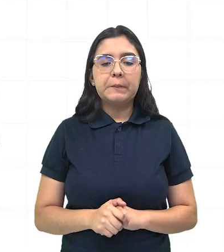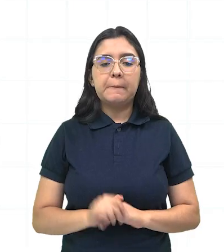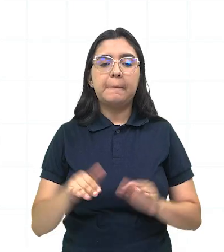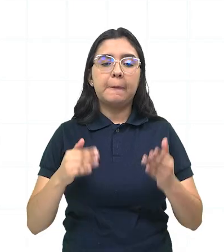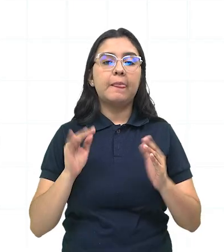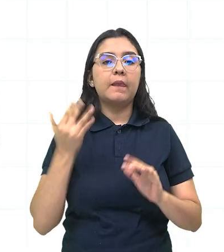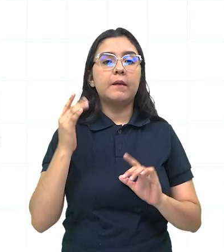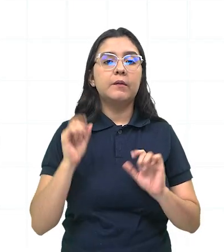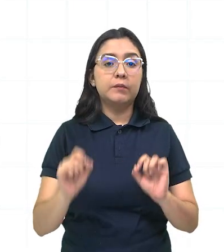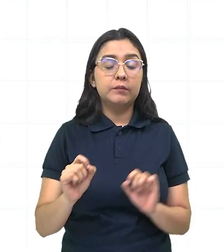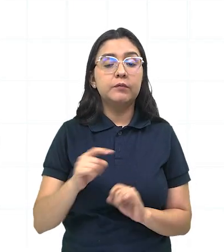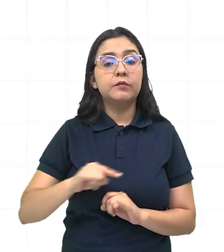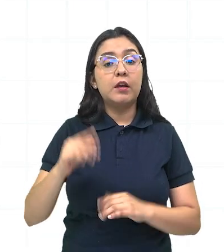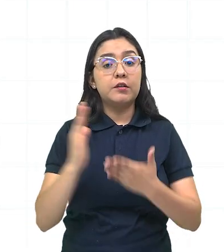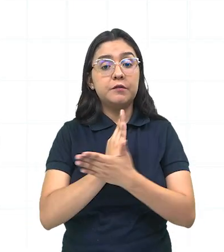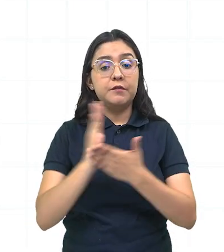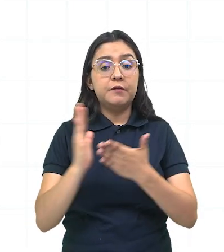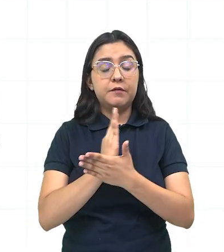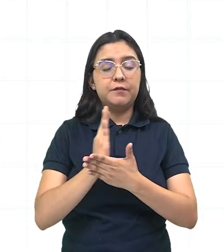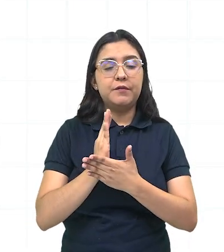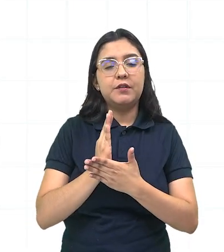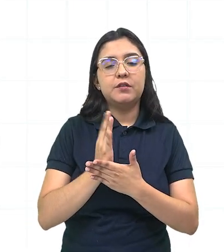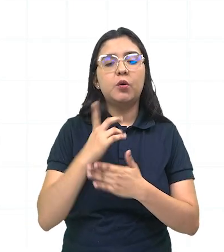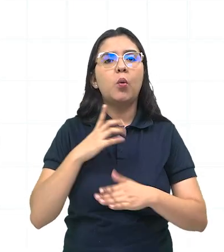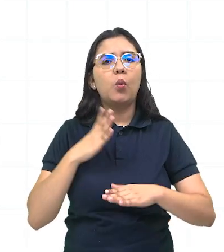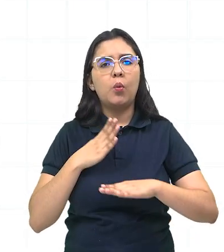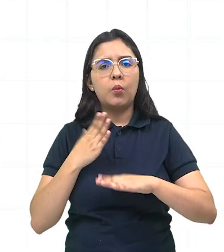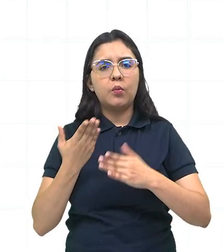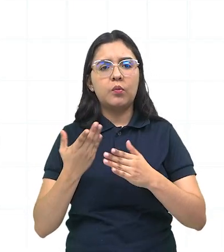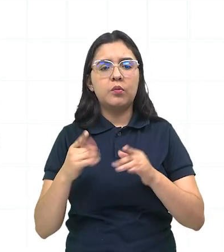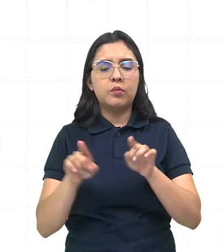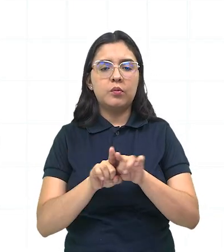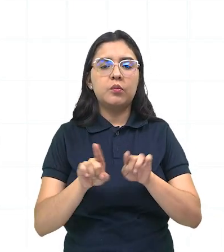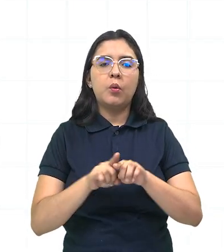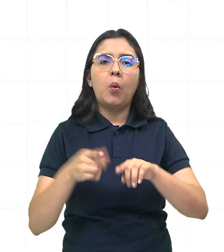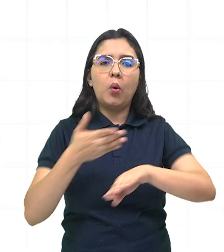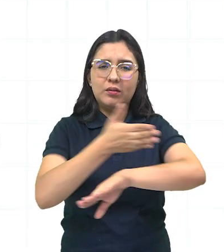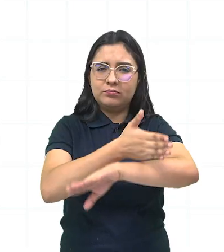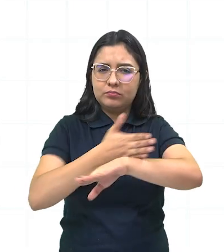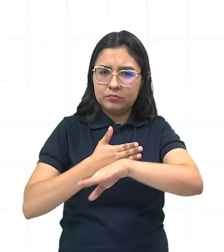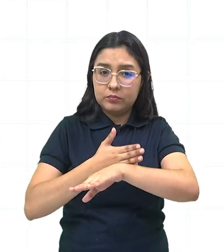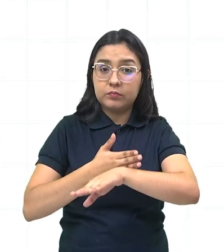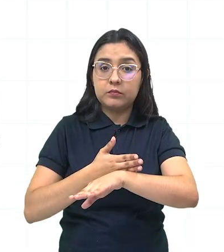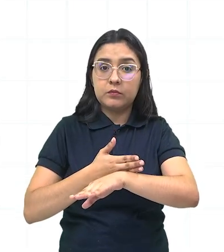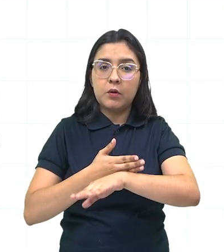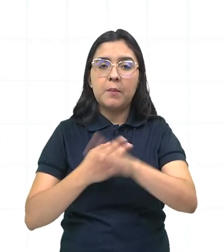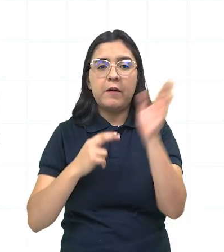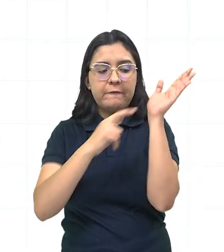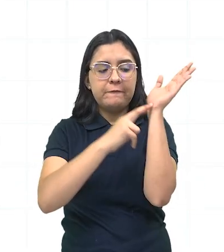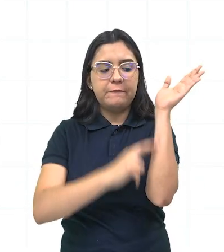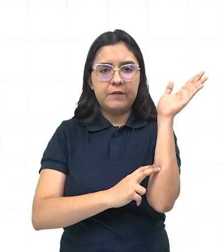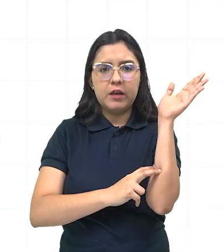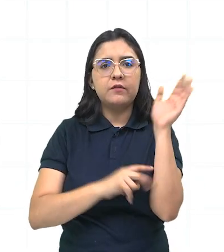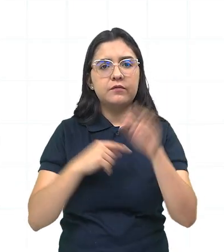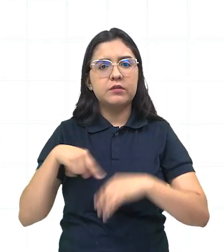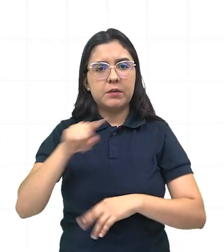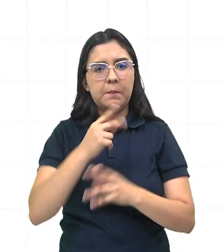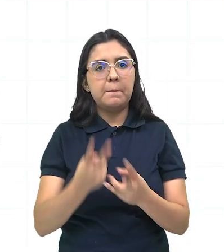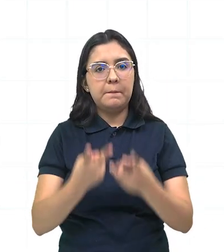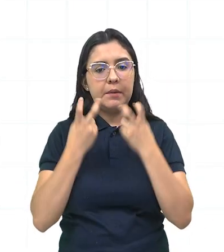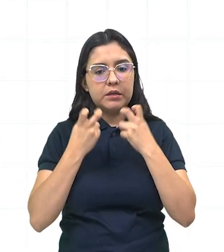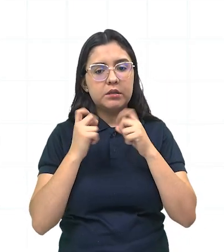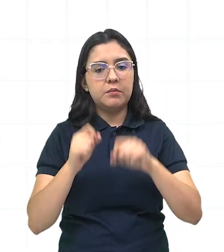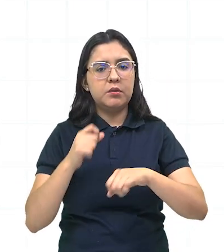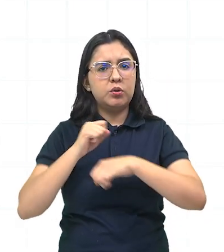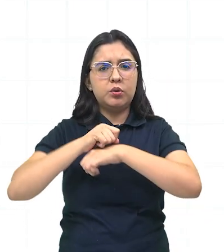vai acontecer de você, às vezes, quando corta uma artéria mais calibrosa, mais grossa, você vê o sangue